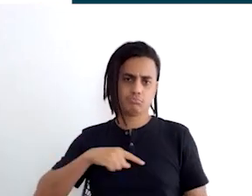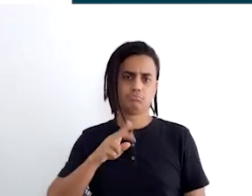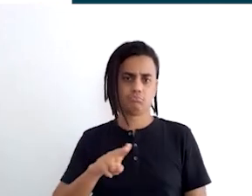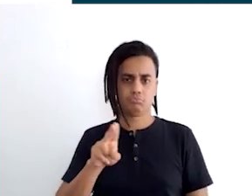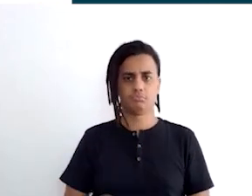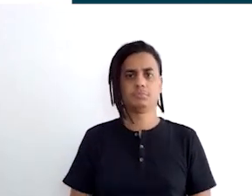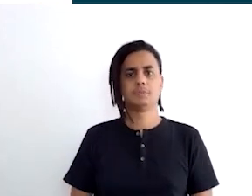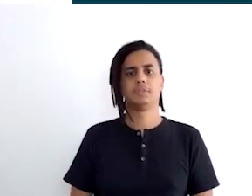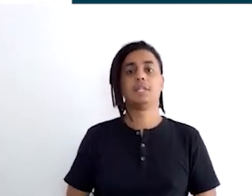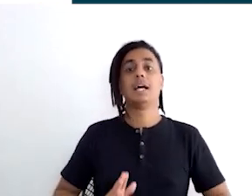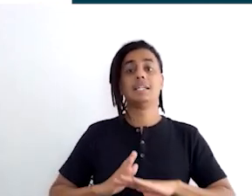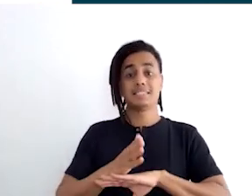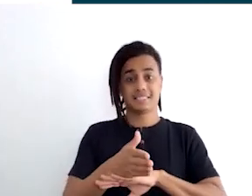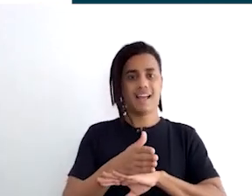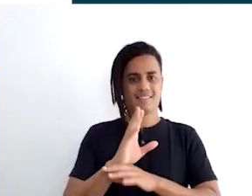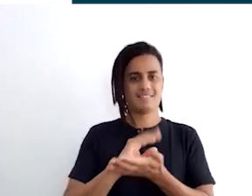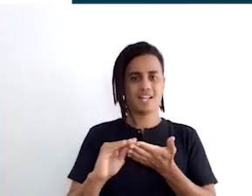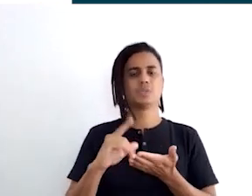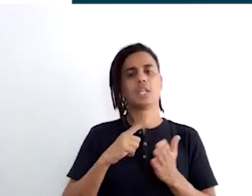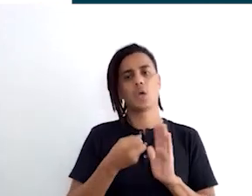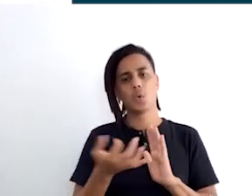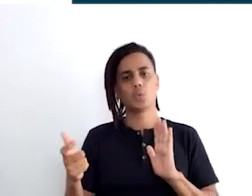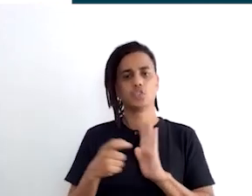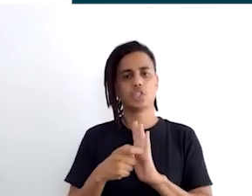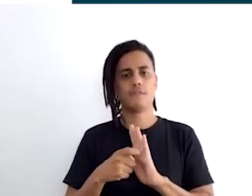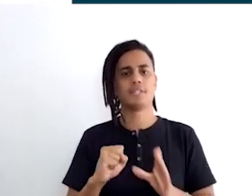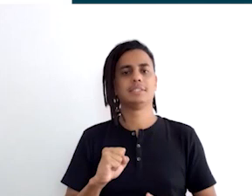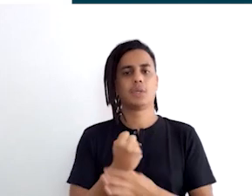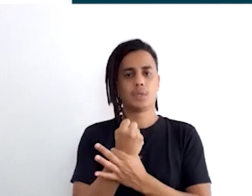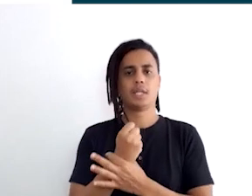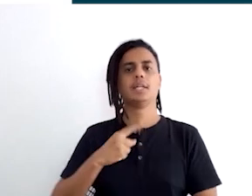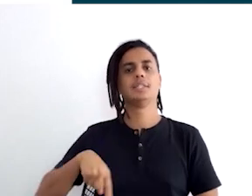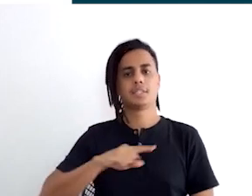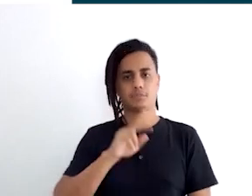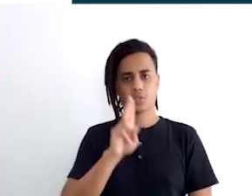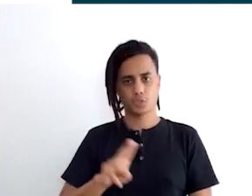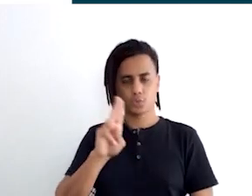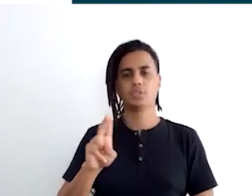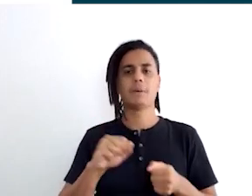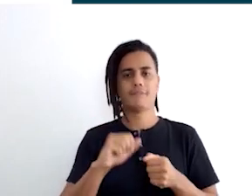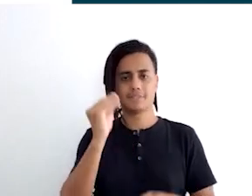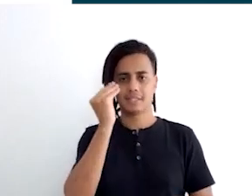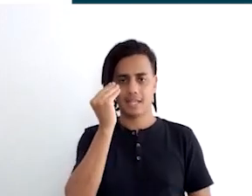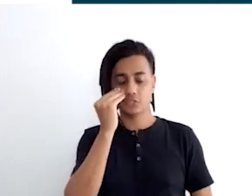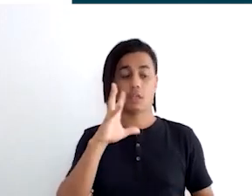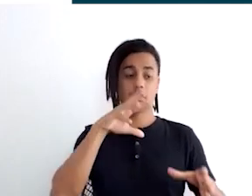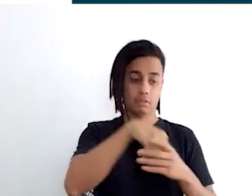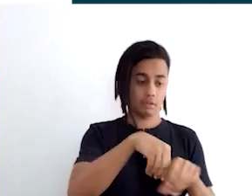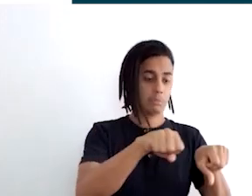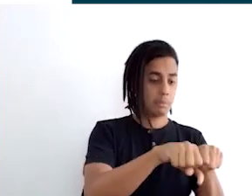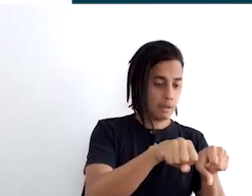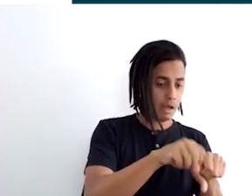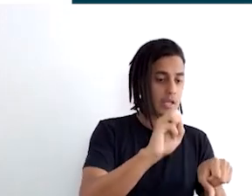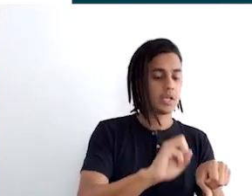SAST da Dash, a gente também tem alguns softwares de segurança que a gente utiliza para realizar esses testes, tanto integrados na pipeline, tanto de